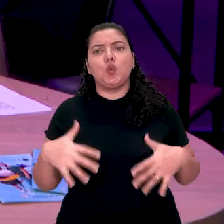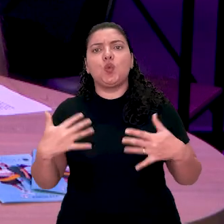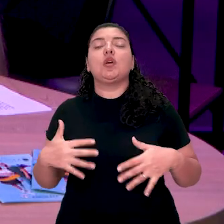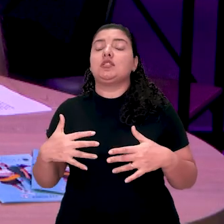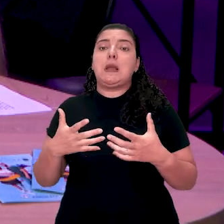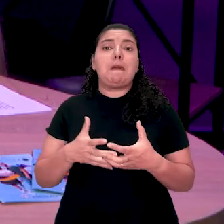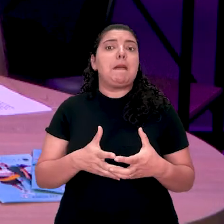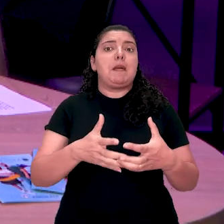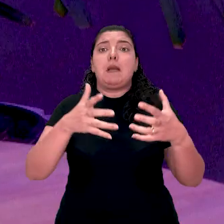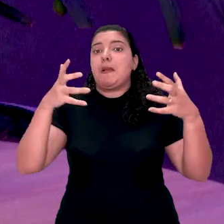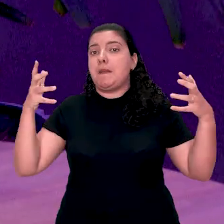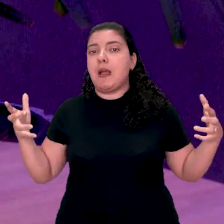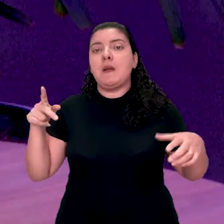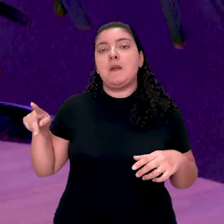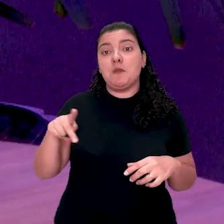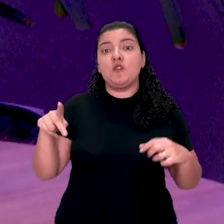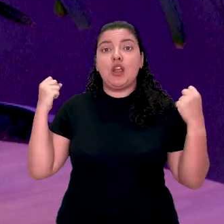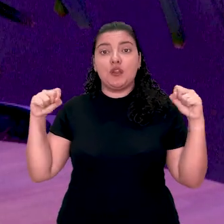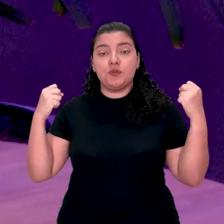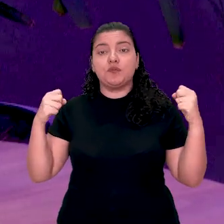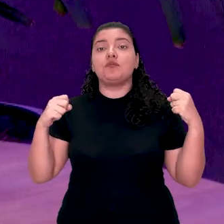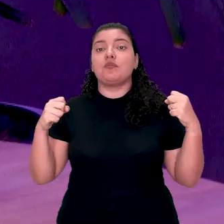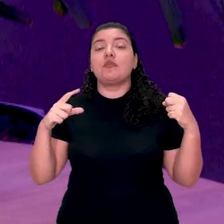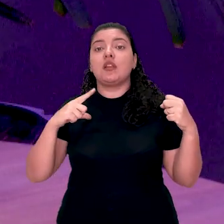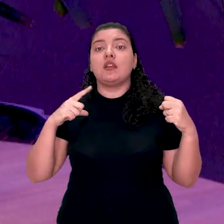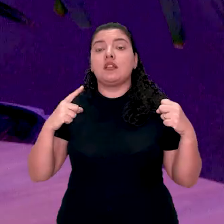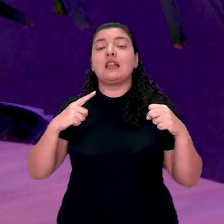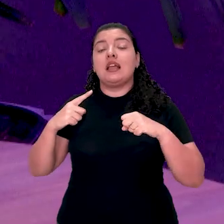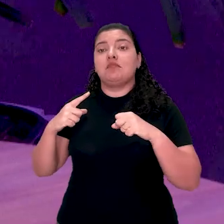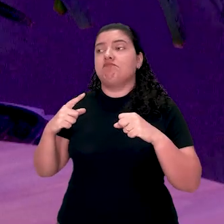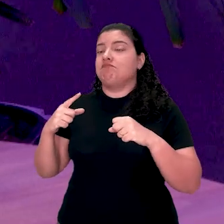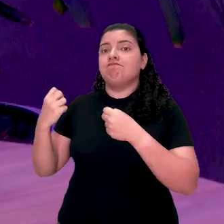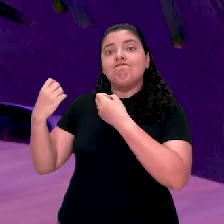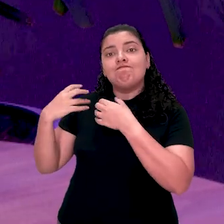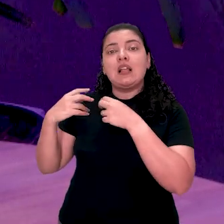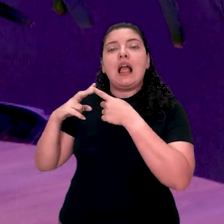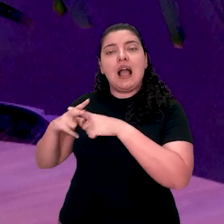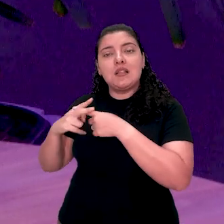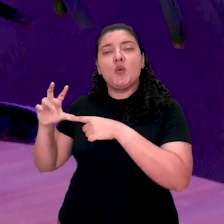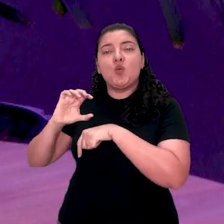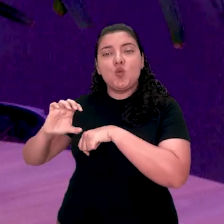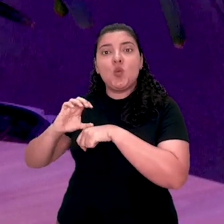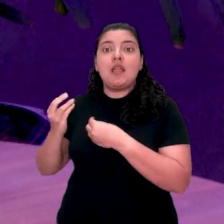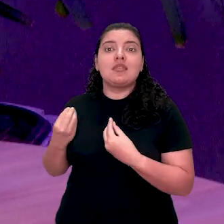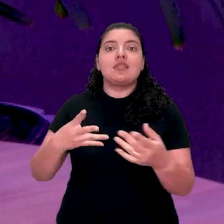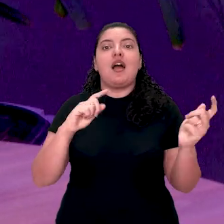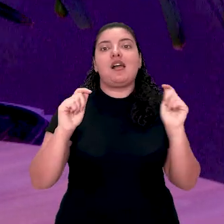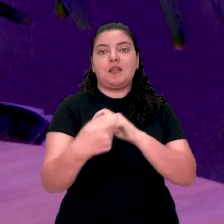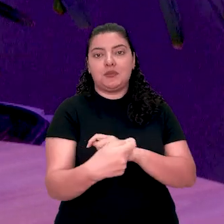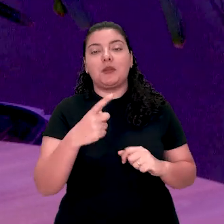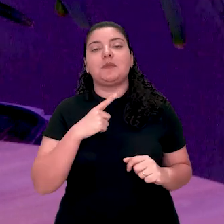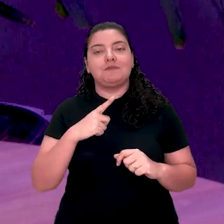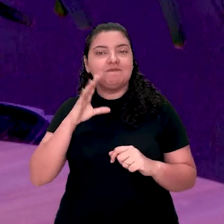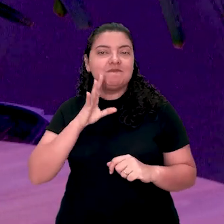forma muito mais ampla. Os professores de educação física fazendo reciclagem, né, para poder realmente trazer coisas significativas.